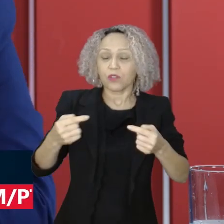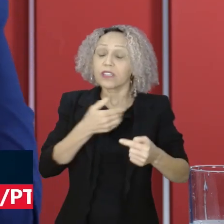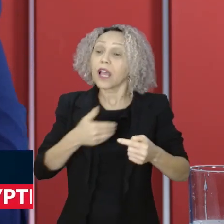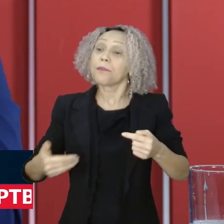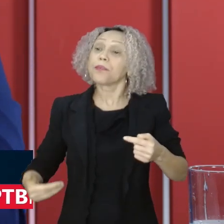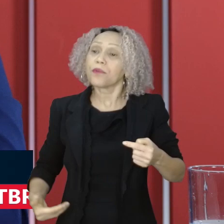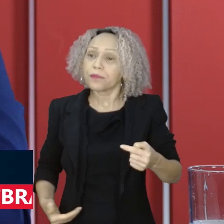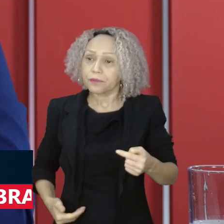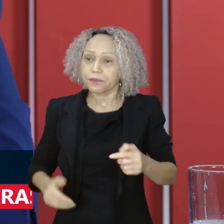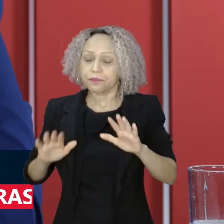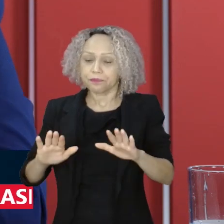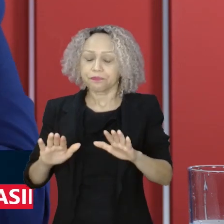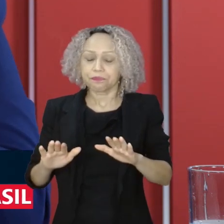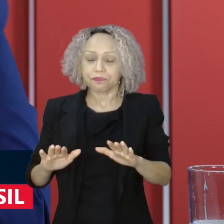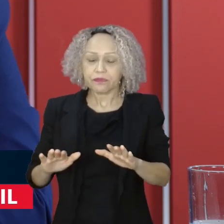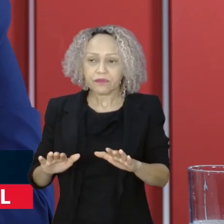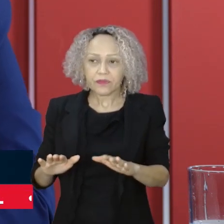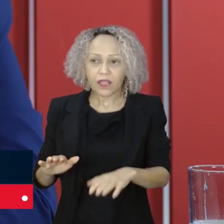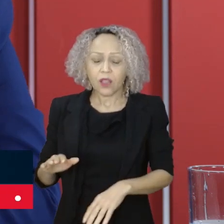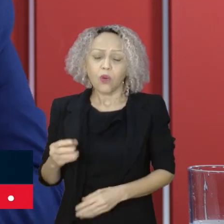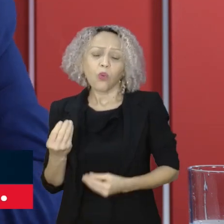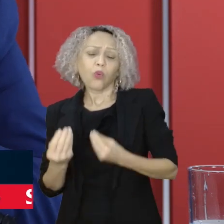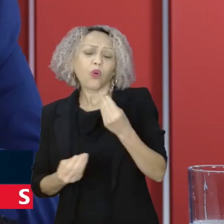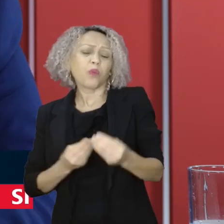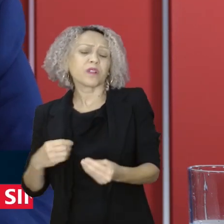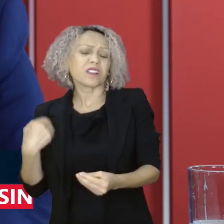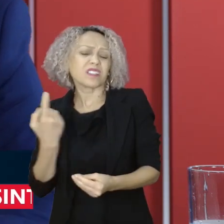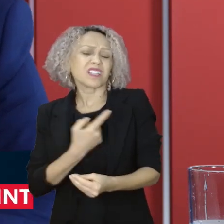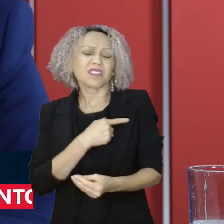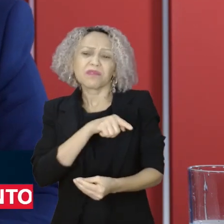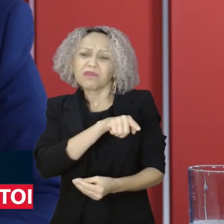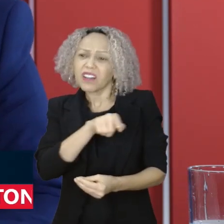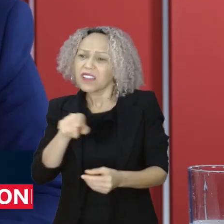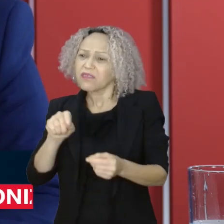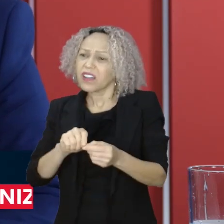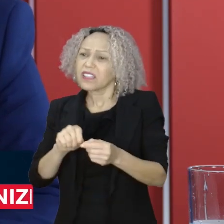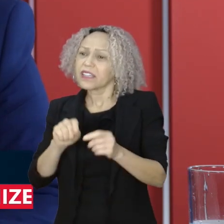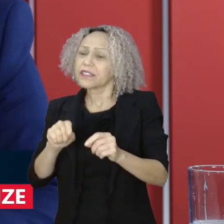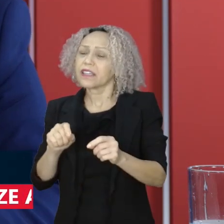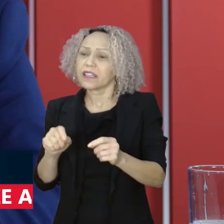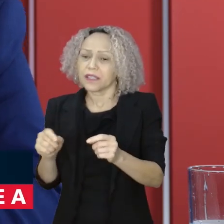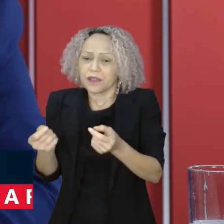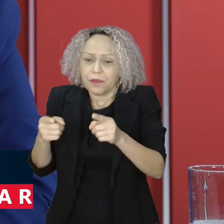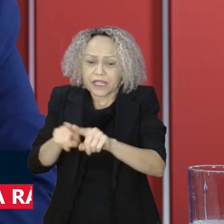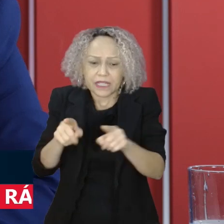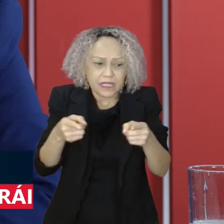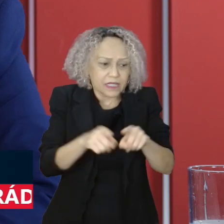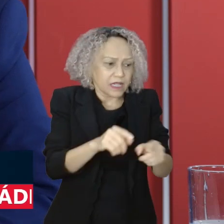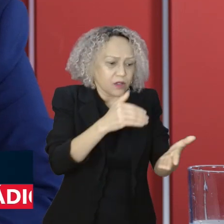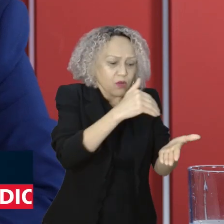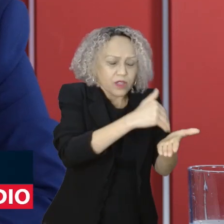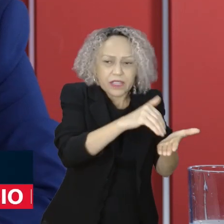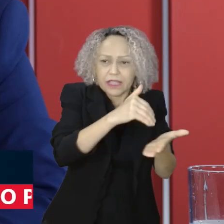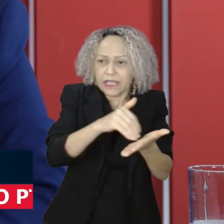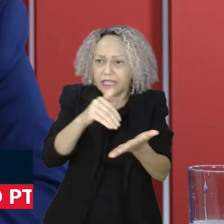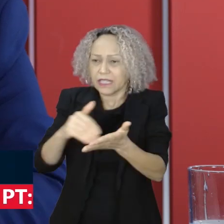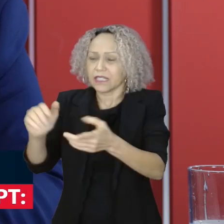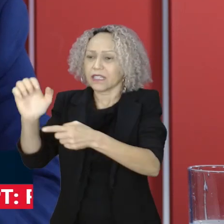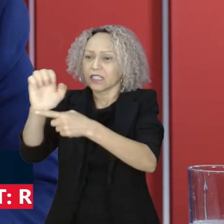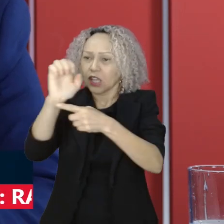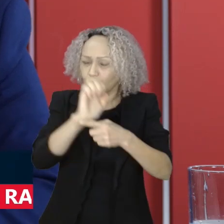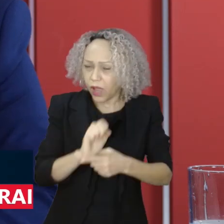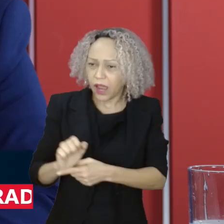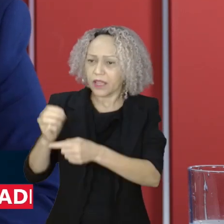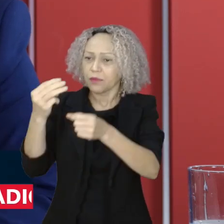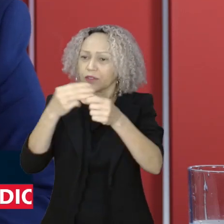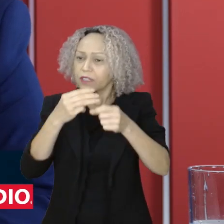importante. A gente só faz isso parcerizando com o Fórum de Secretários Estaduais, com o Fórum de Secretários Municipais, com